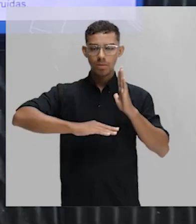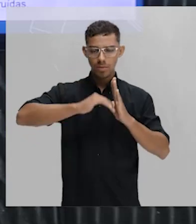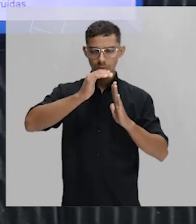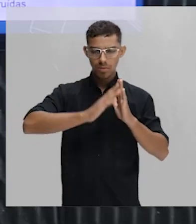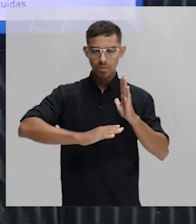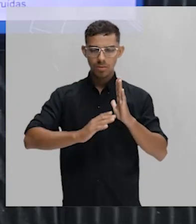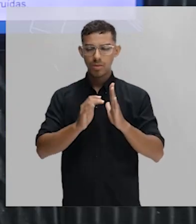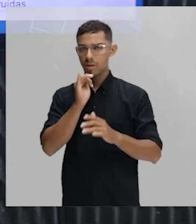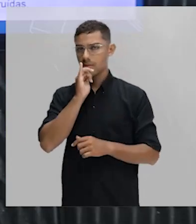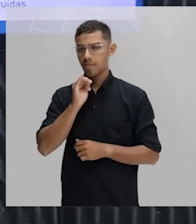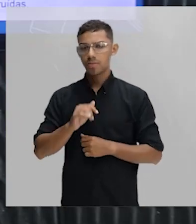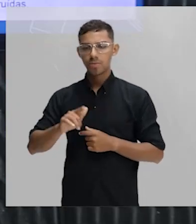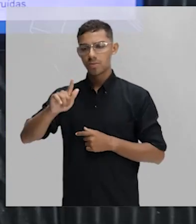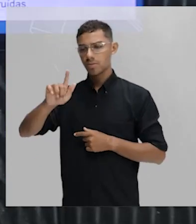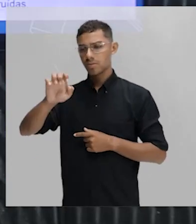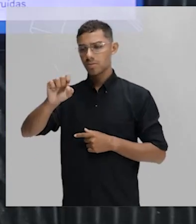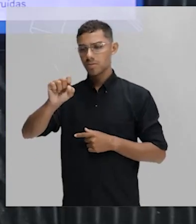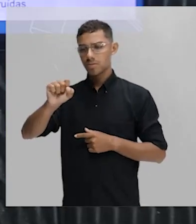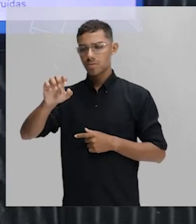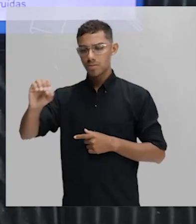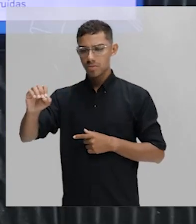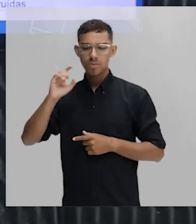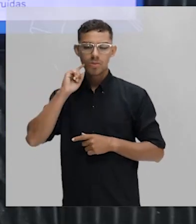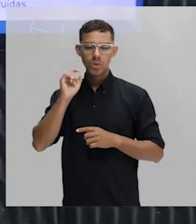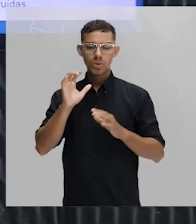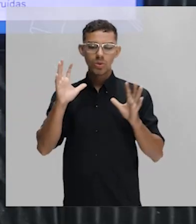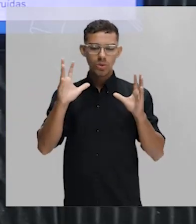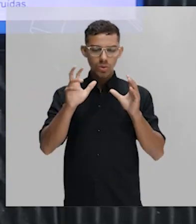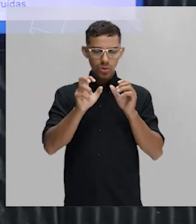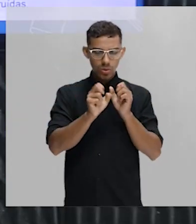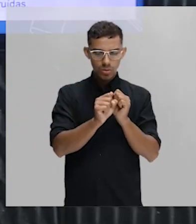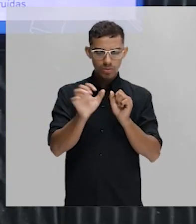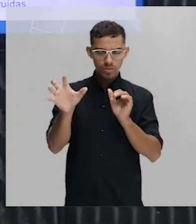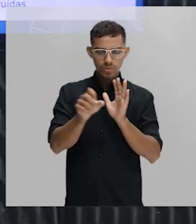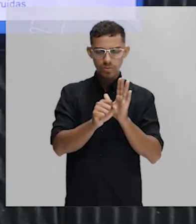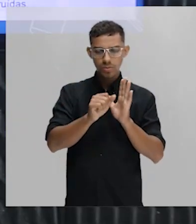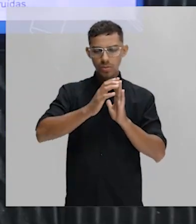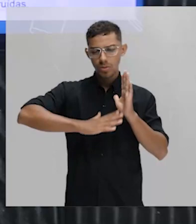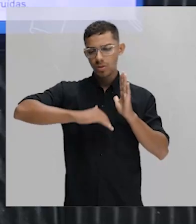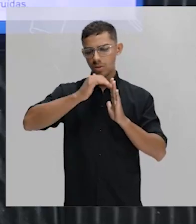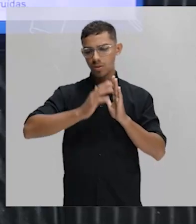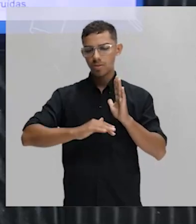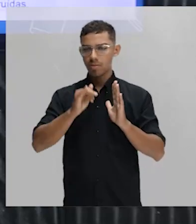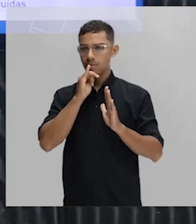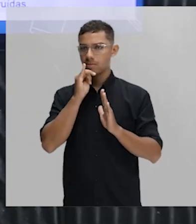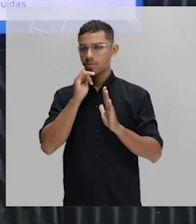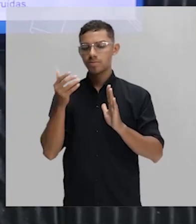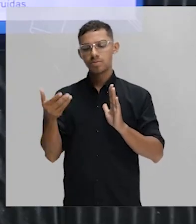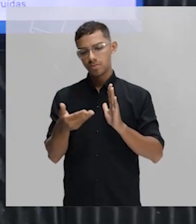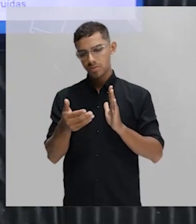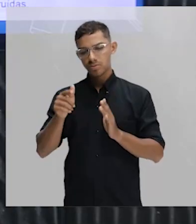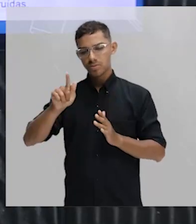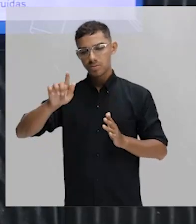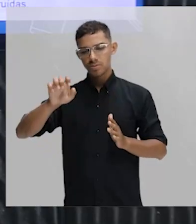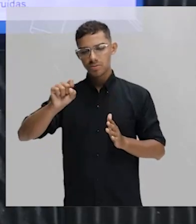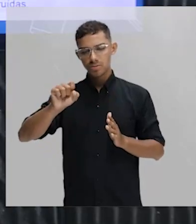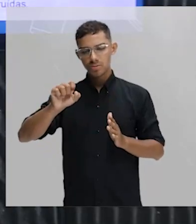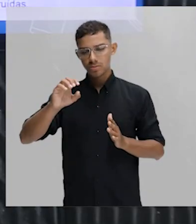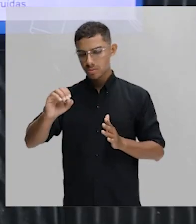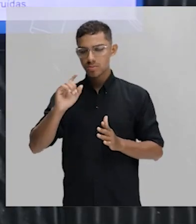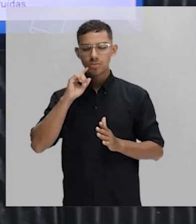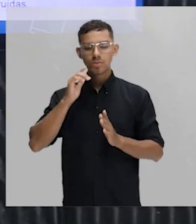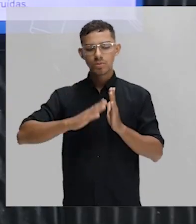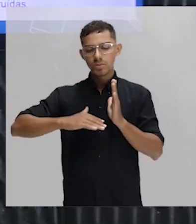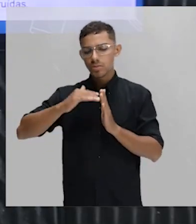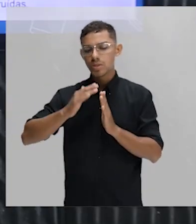no gesso. À medida que o gesso ia secando, absorvia a tinta e dava a impressão de que o gesso estava pintado. Esse afresco ele começa na